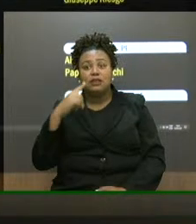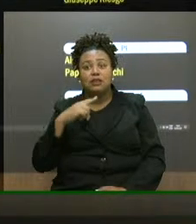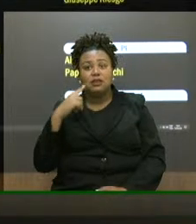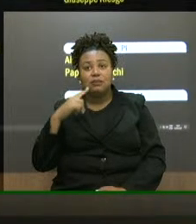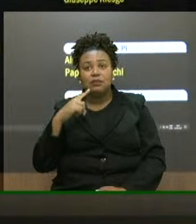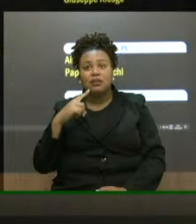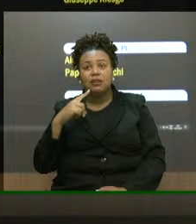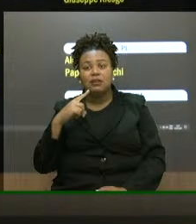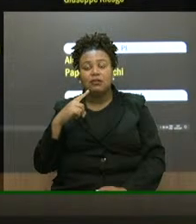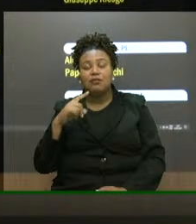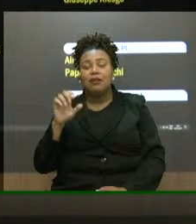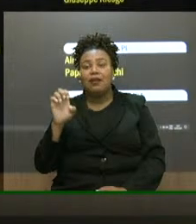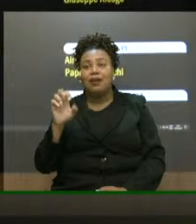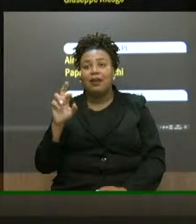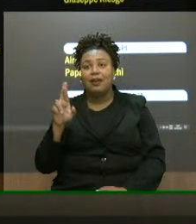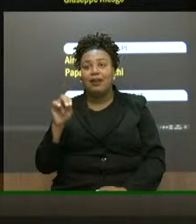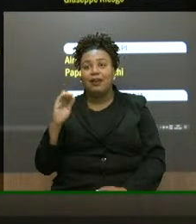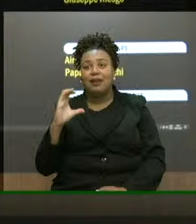Democratas, Eric Lins.